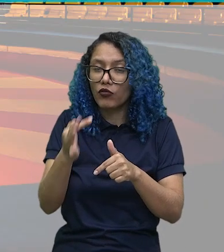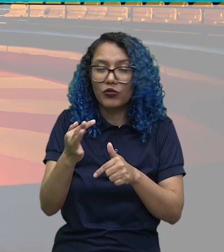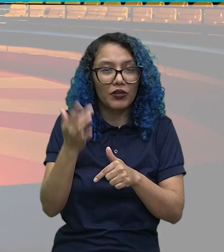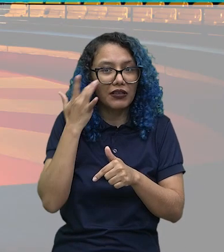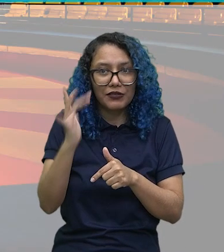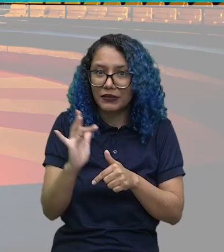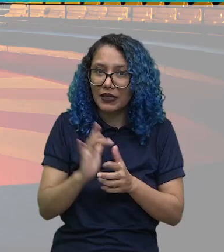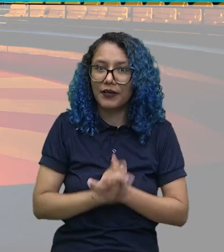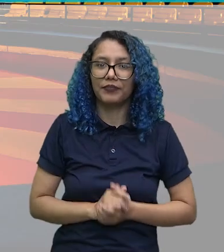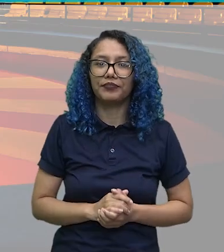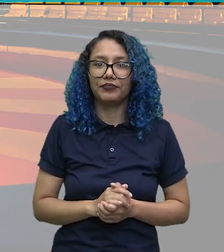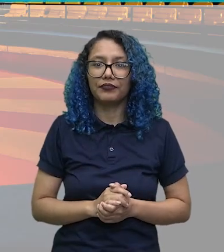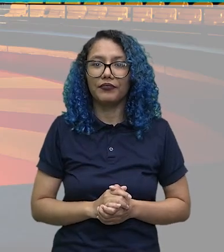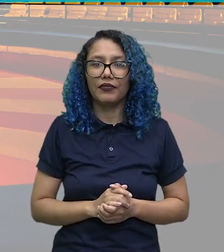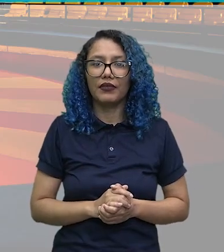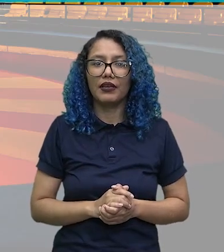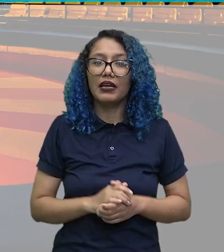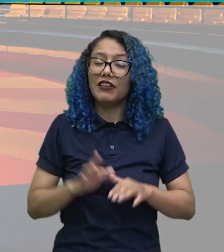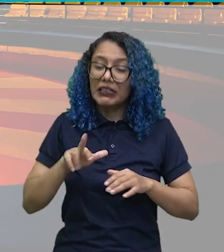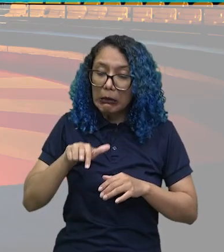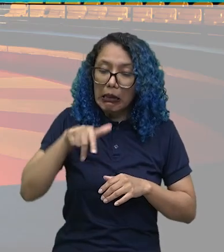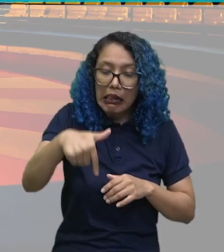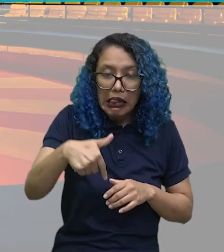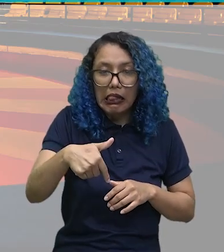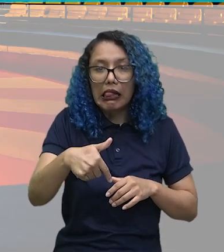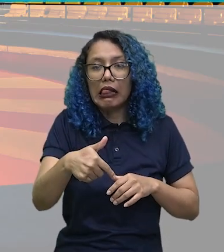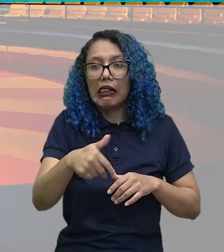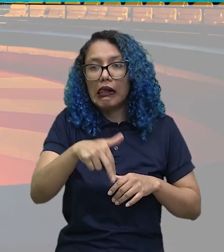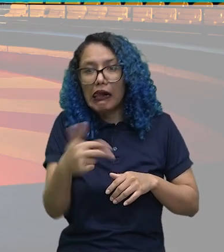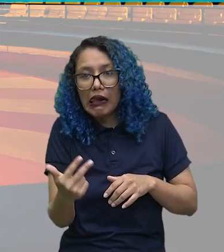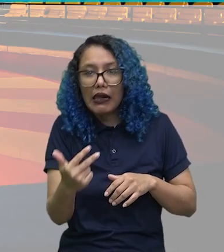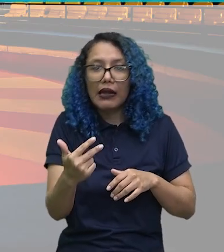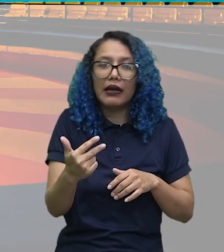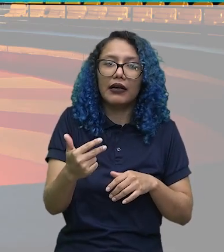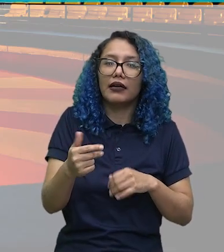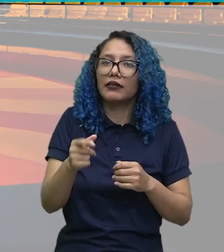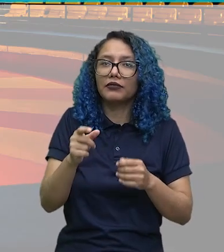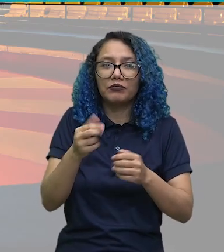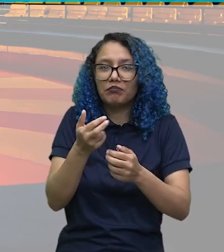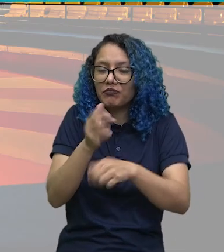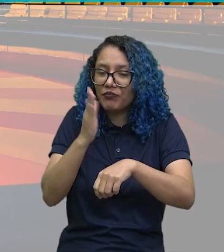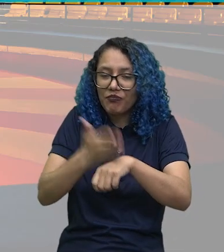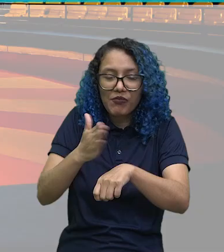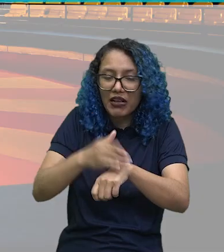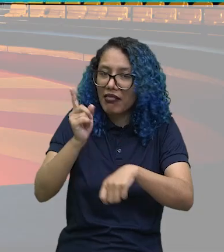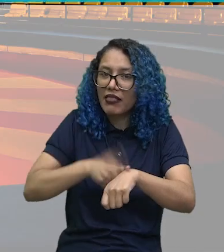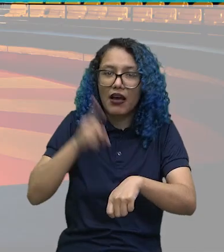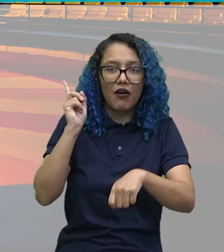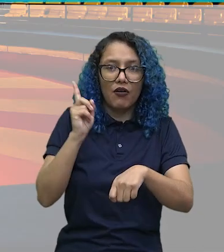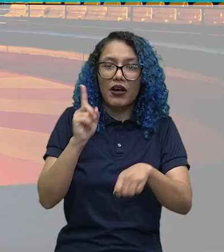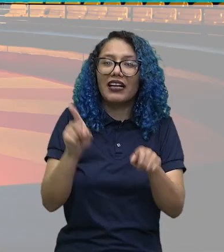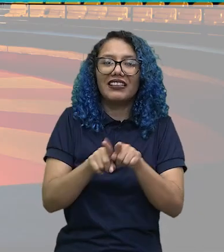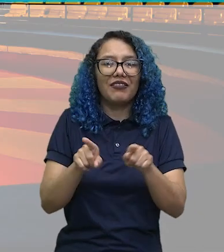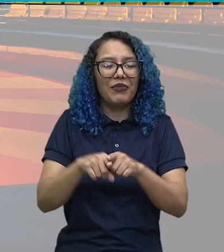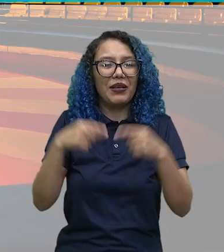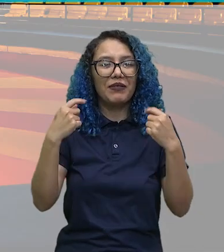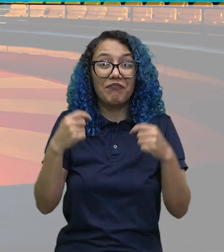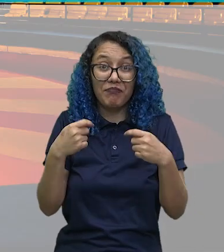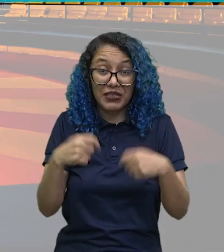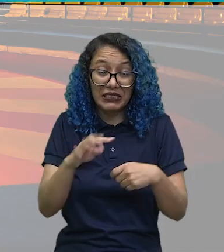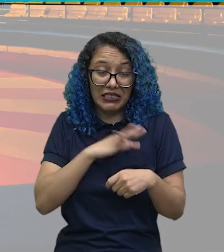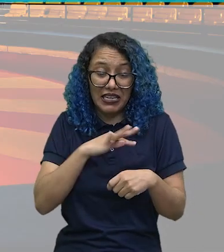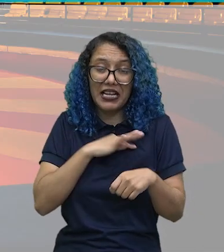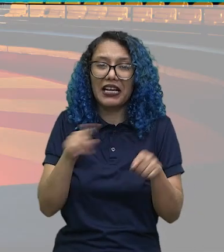tropeços, mal entendidos, improvisações, mais do que técnica, ele exige